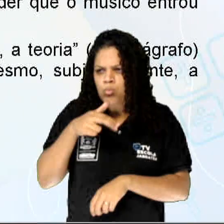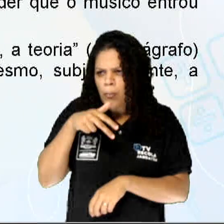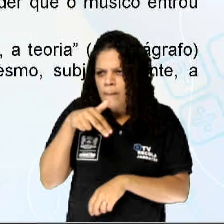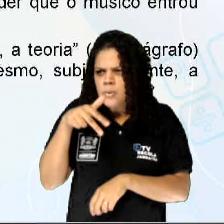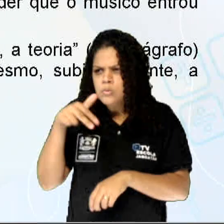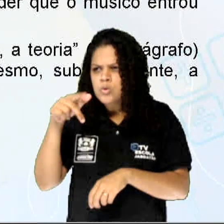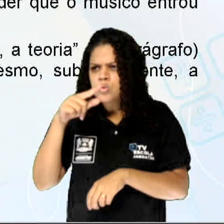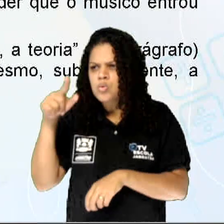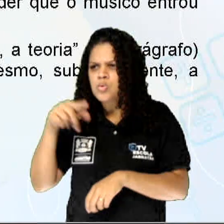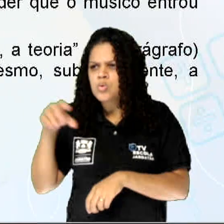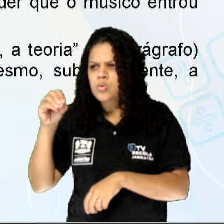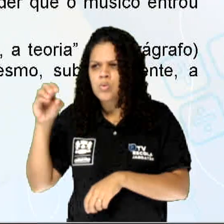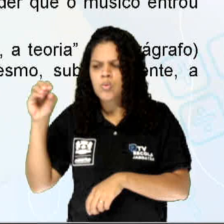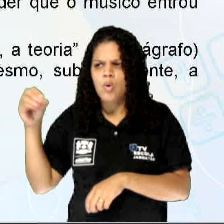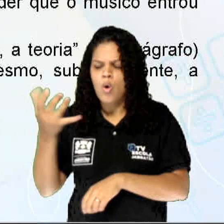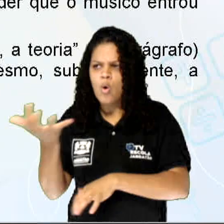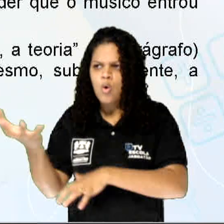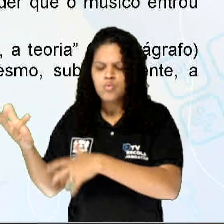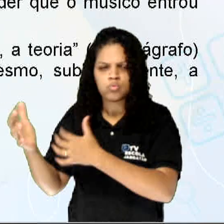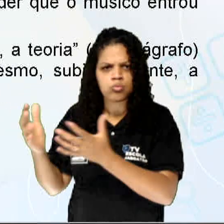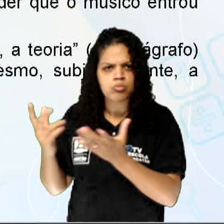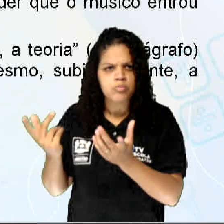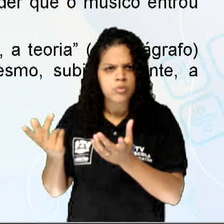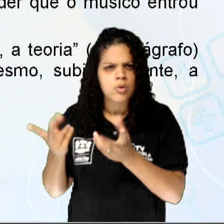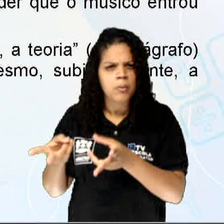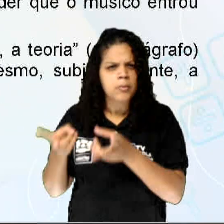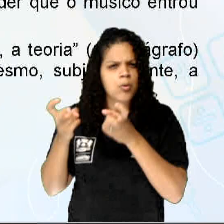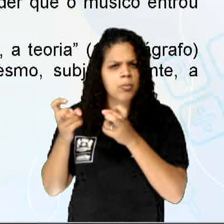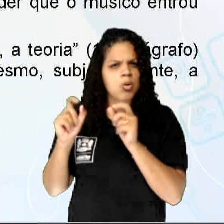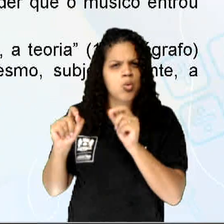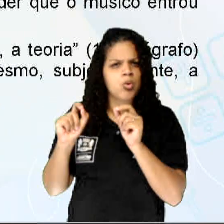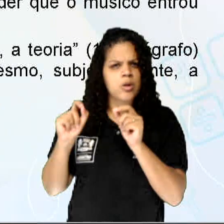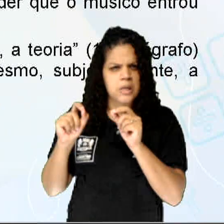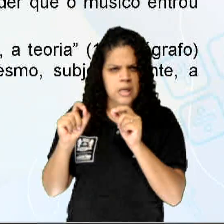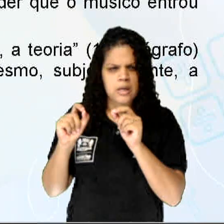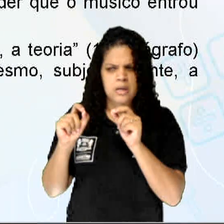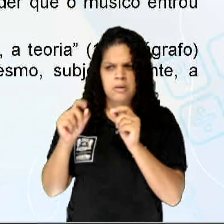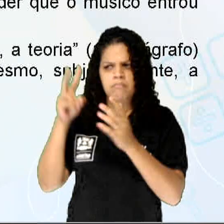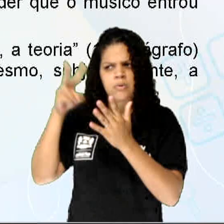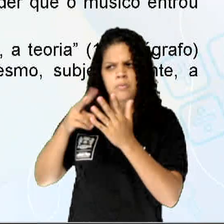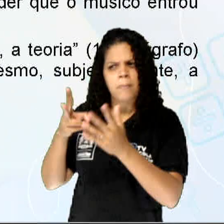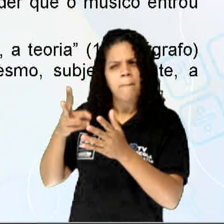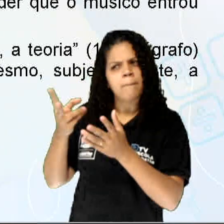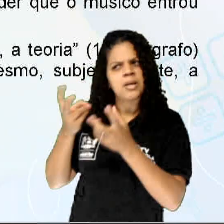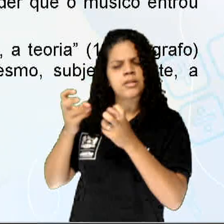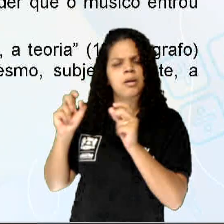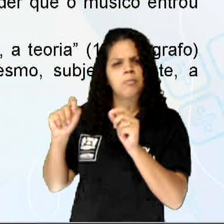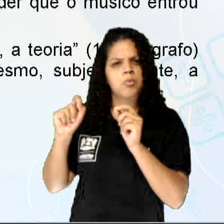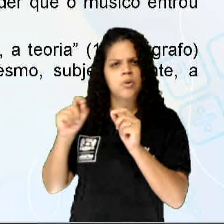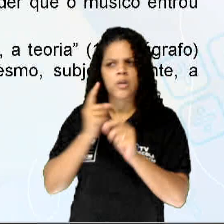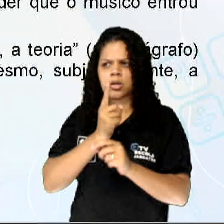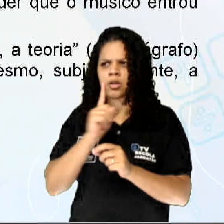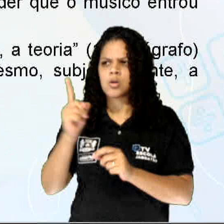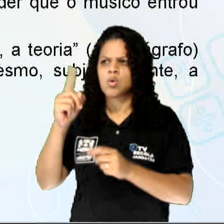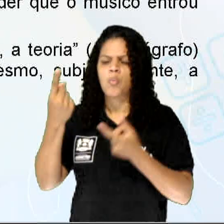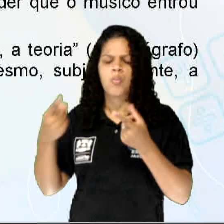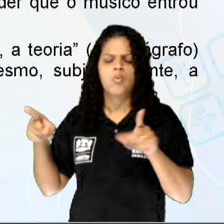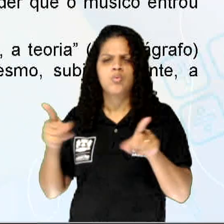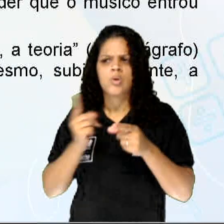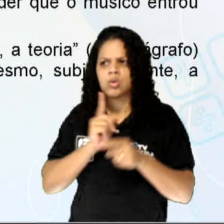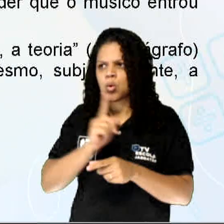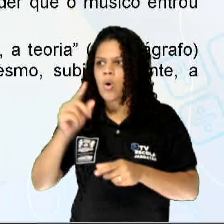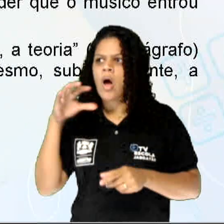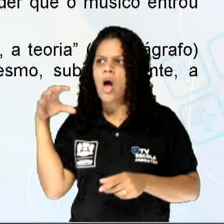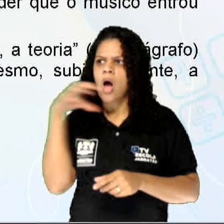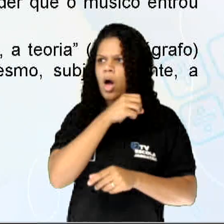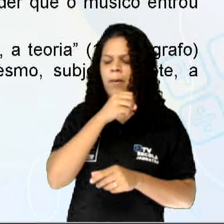parágrafo, o leitor deve compreender que o músico entrou rápida e repentinamente no jardim zoológico.